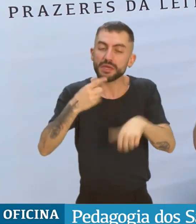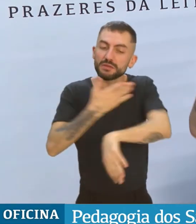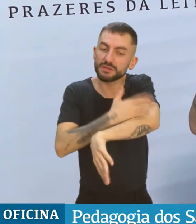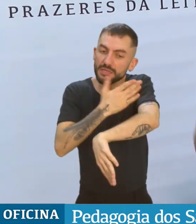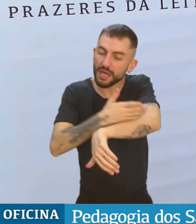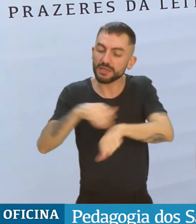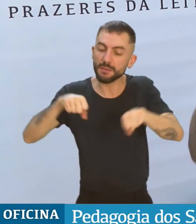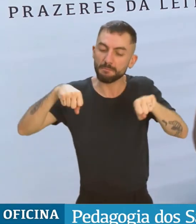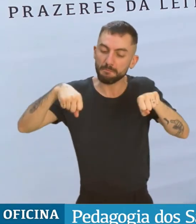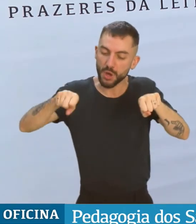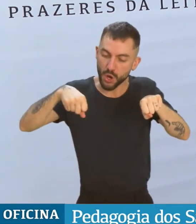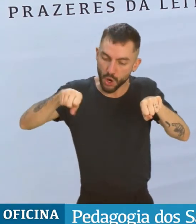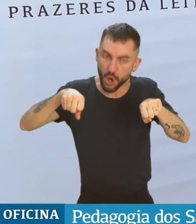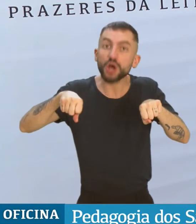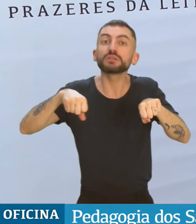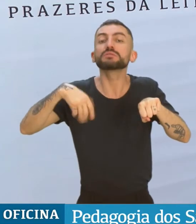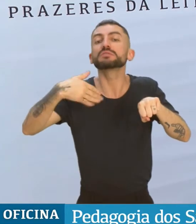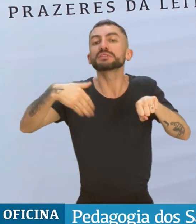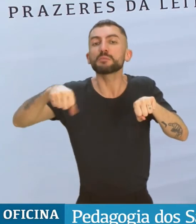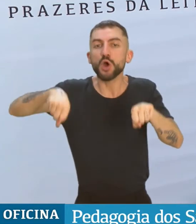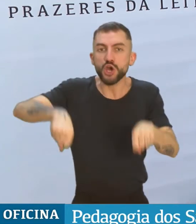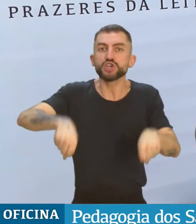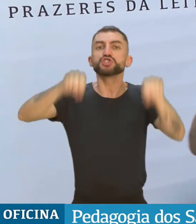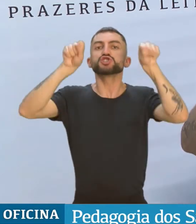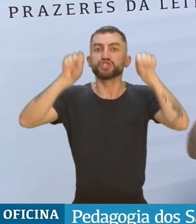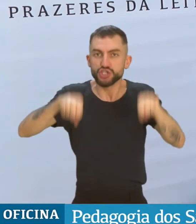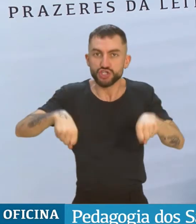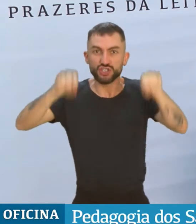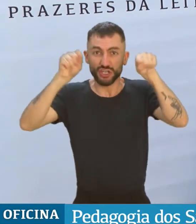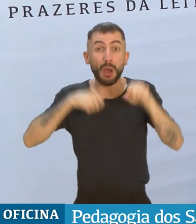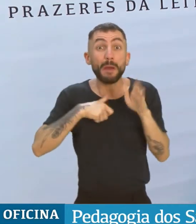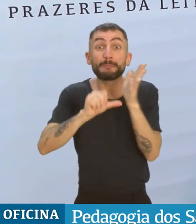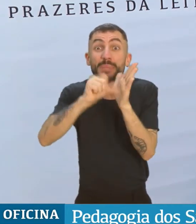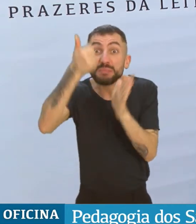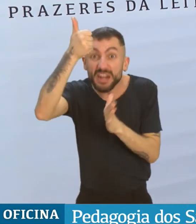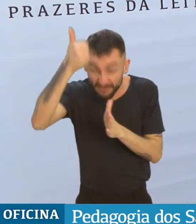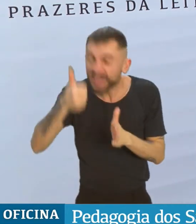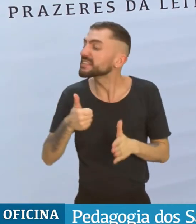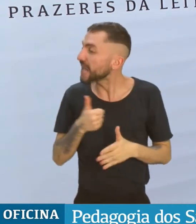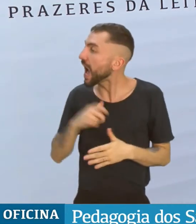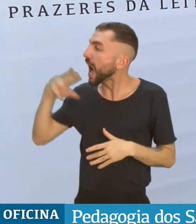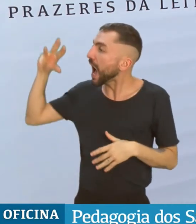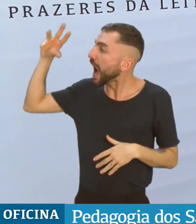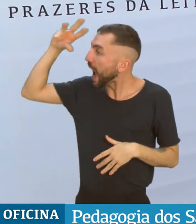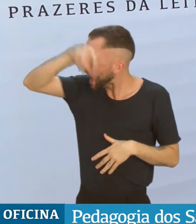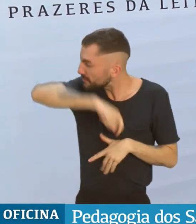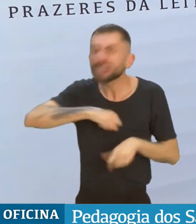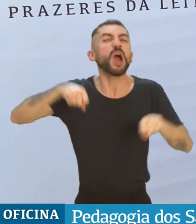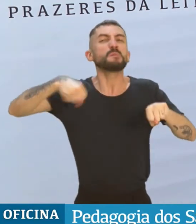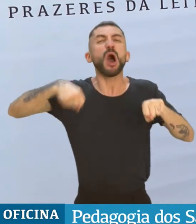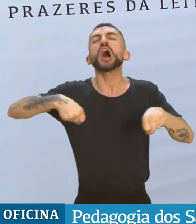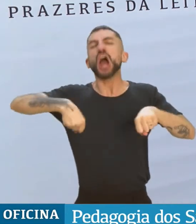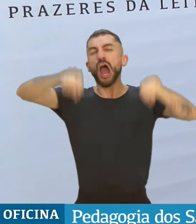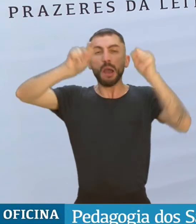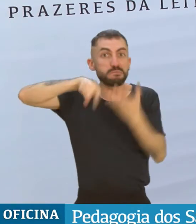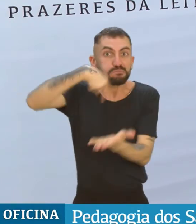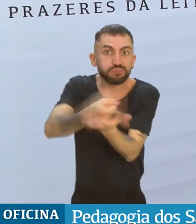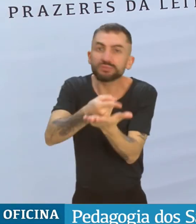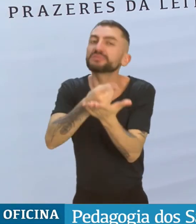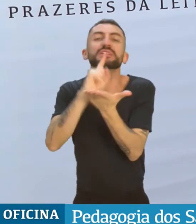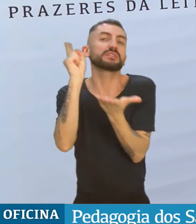moto, ela sabe algumas manobras radicais, ela não vai pegar a moto e querer já sair empinando, né? Você tem que você vai brincar